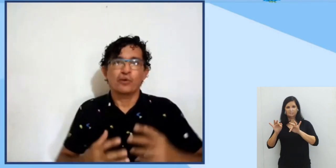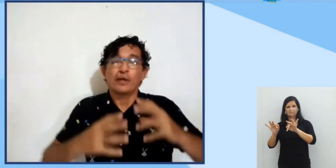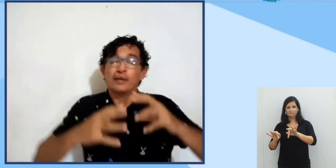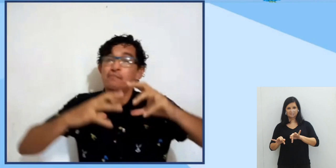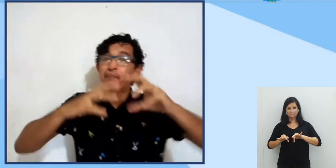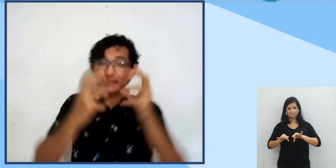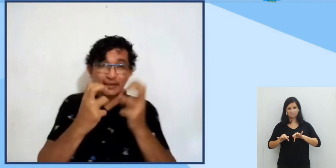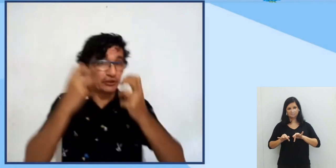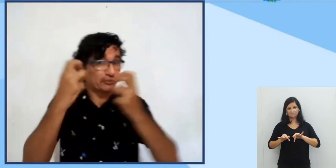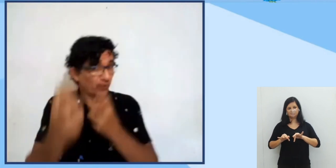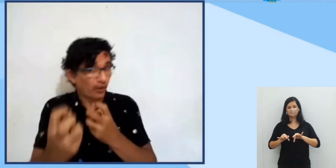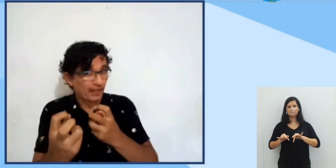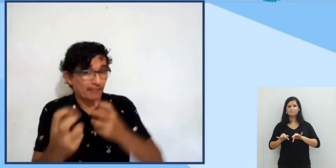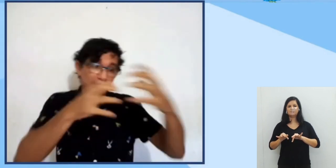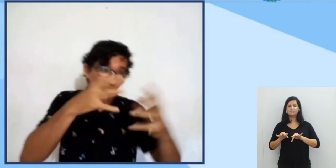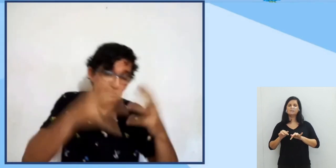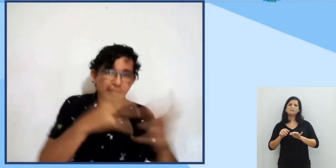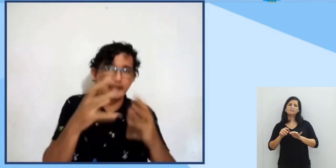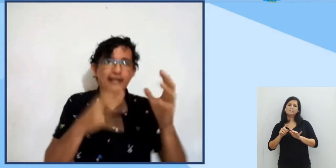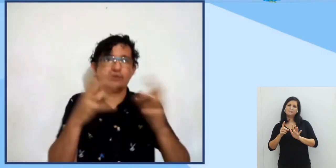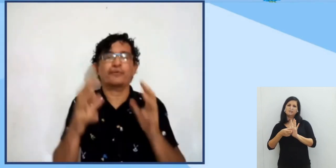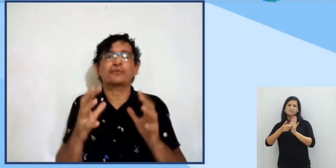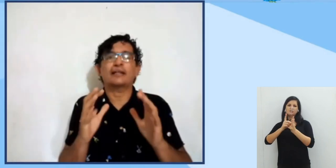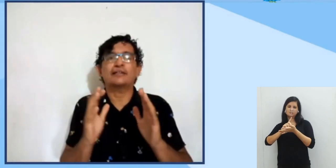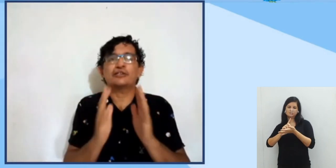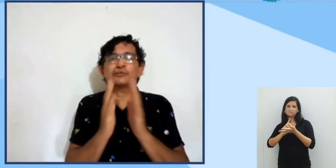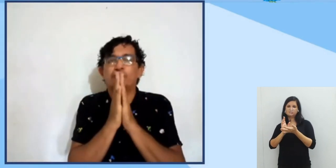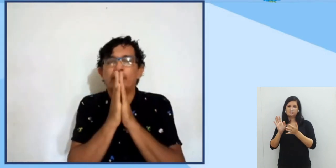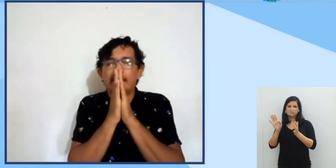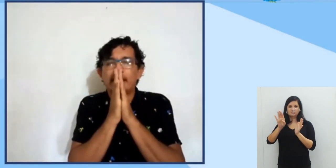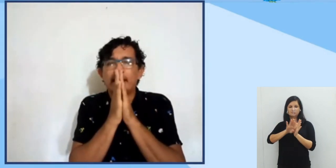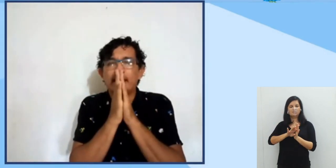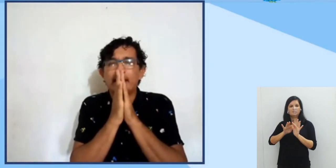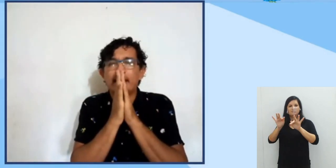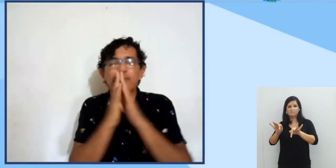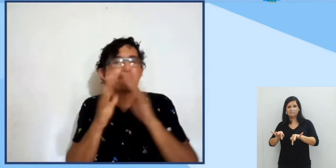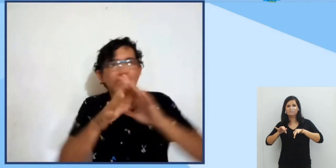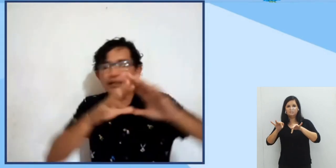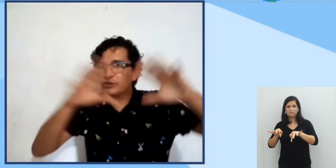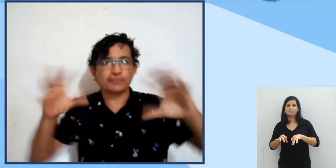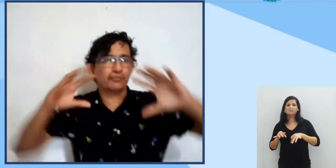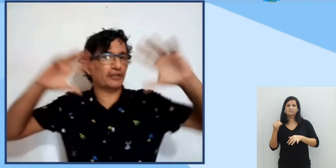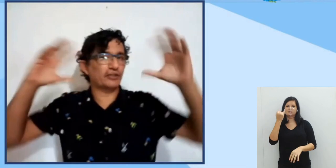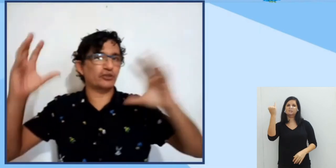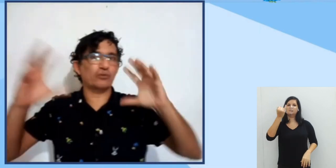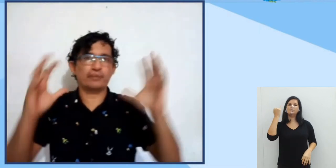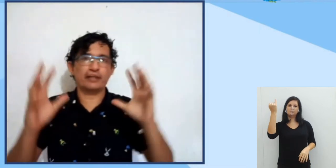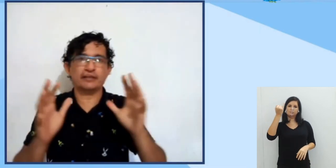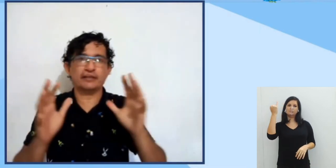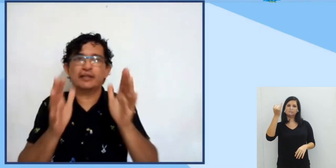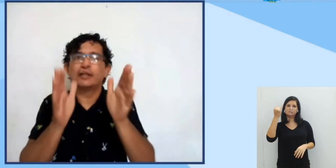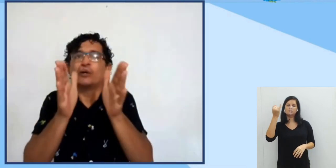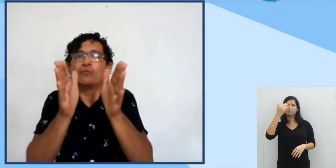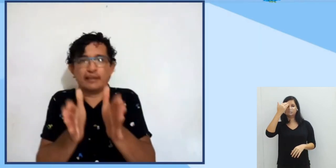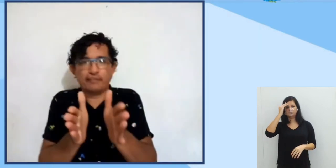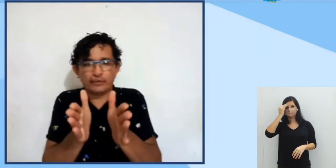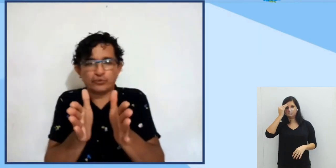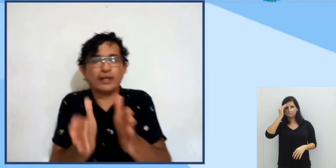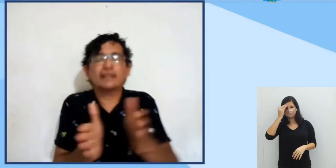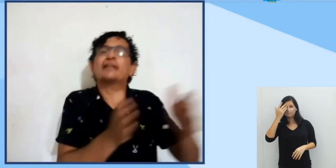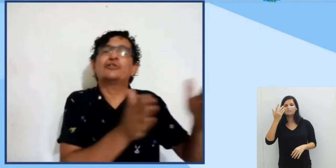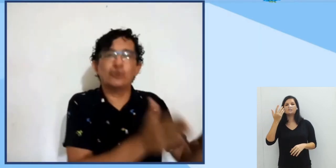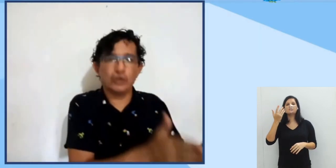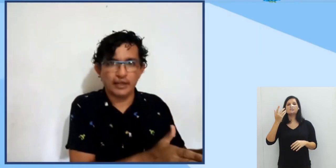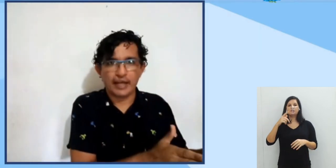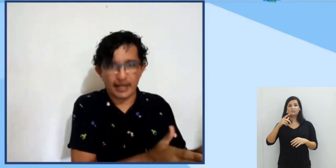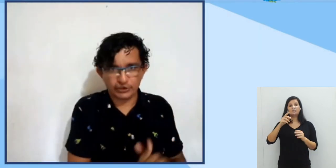tá? Mas antes propriamente de chegar ao feudalismo, é importantíssimo que a gente compreenda um